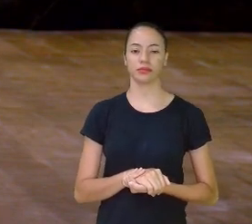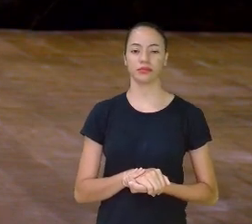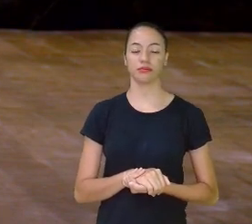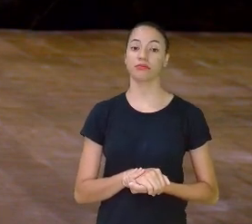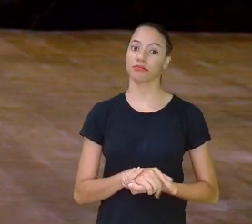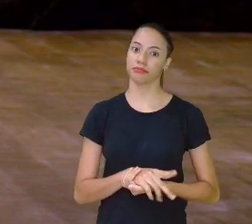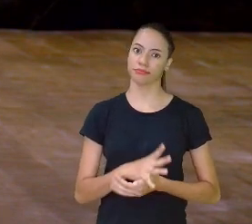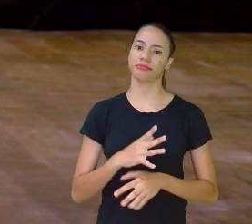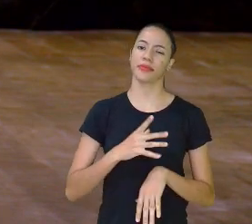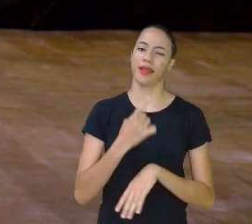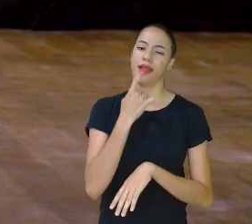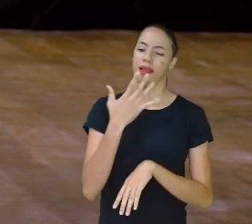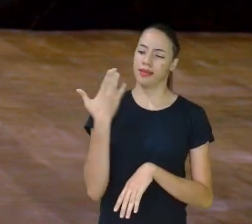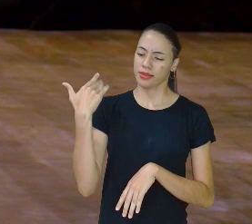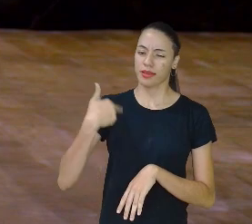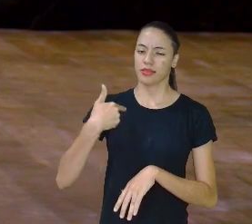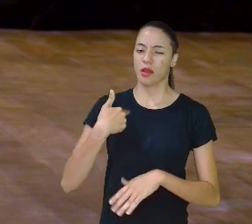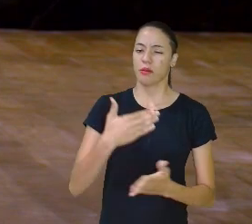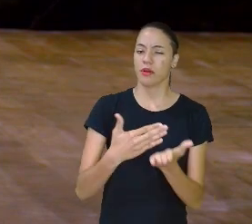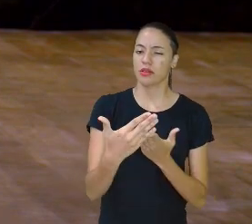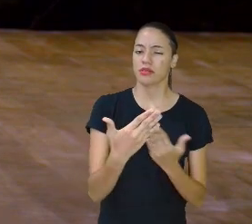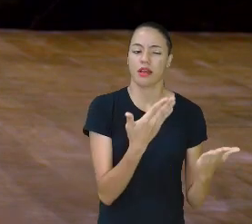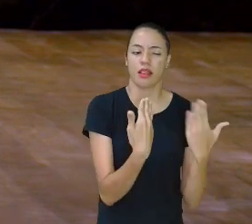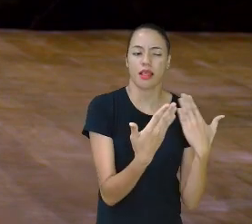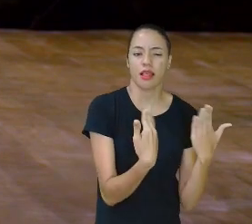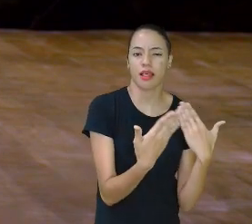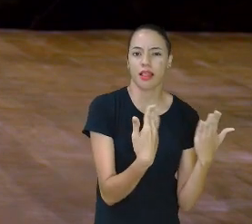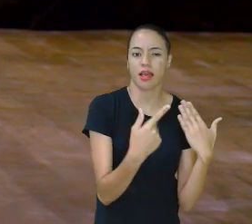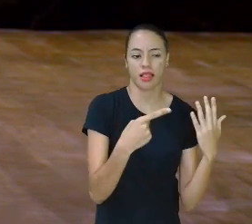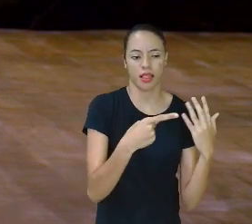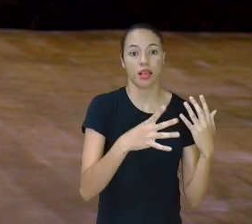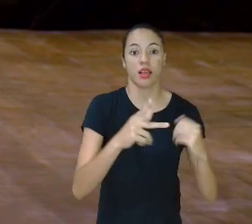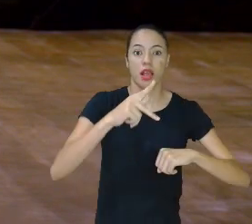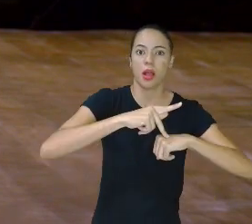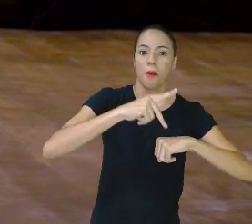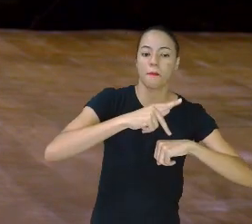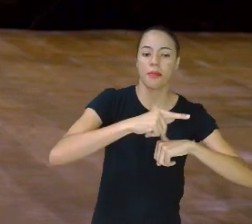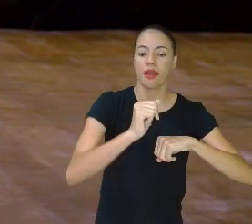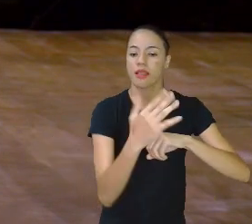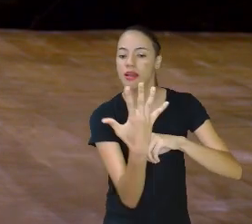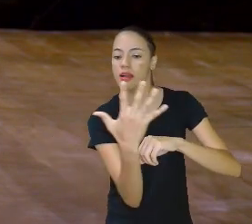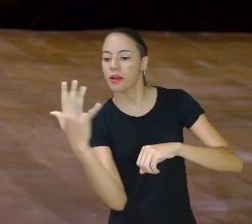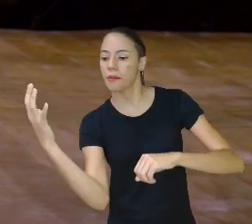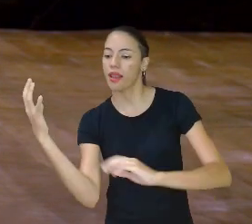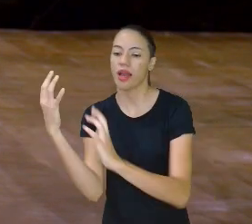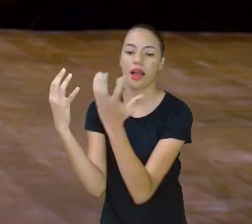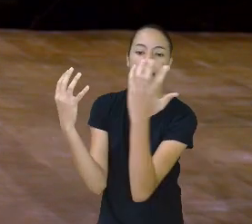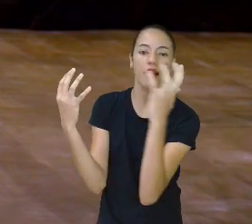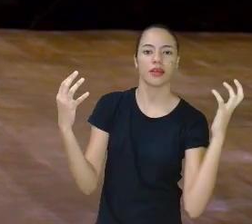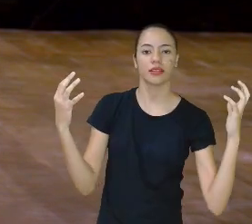Faz pouco tempo que eu comecei a conversar assim, com as pedras, com plantas.